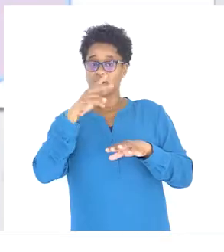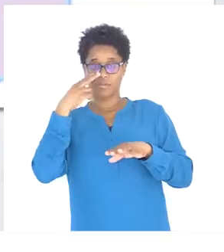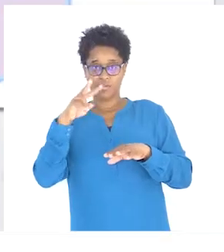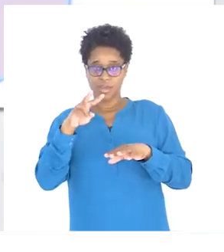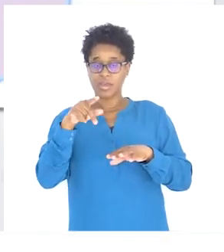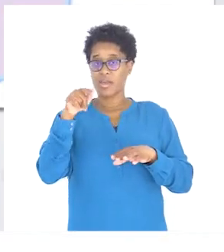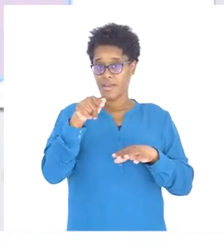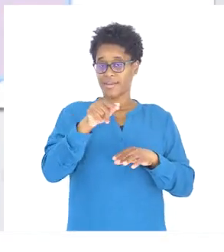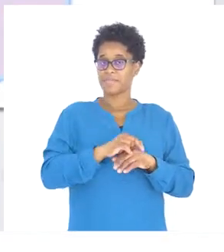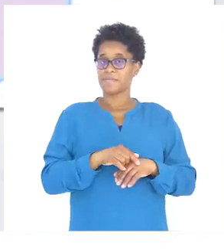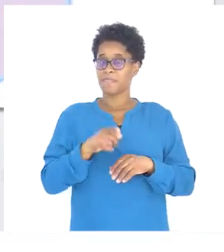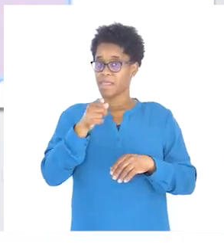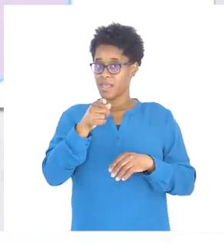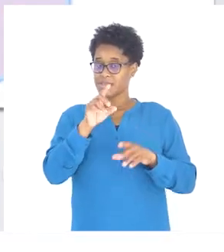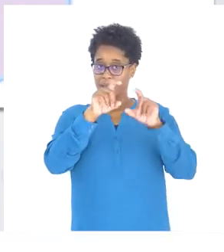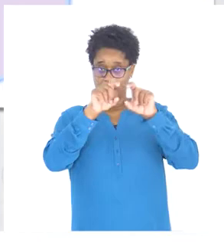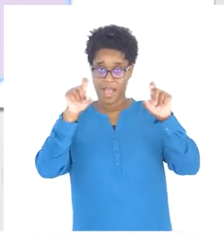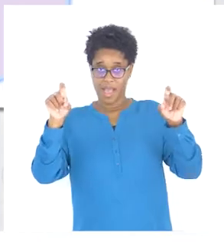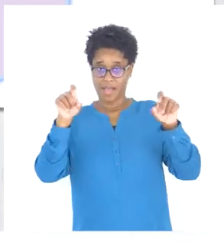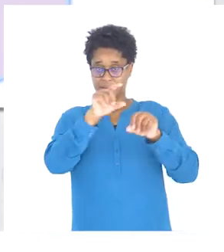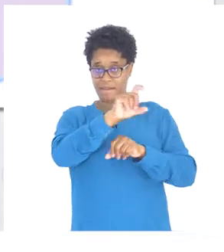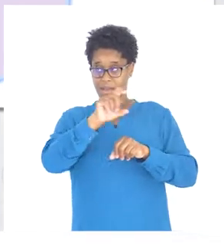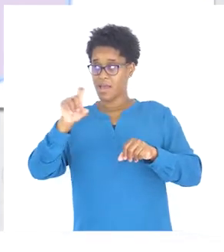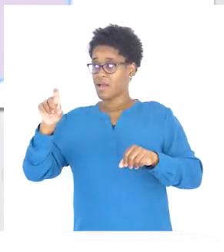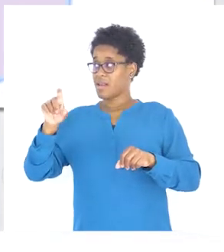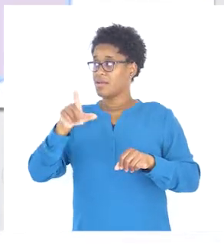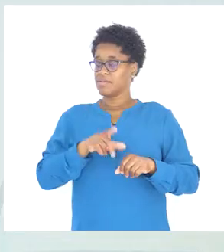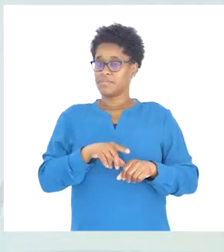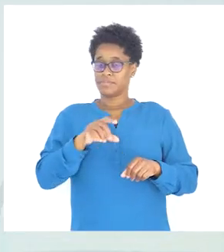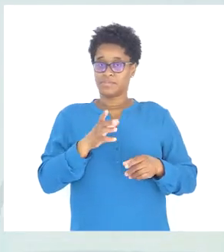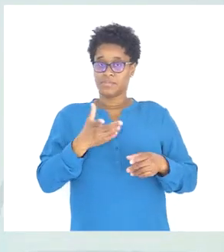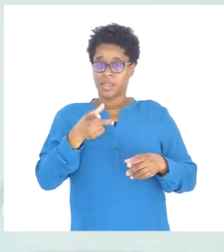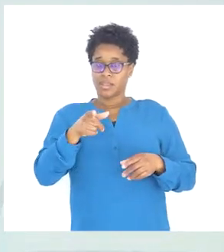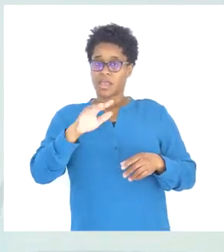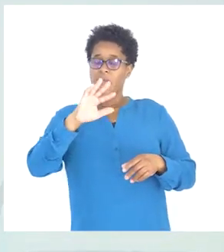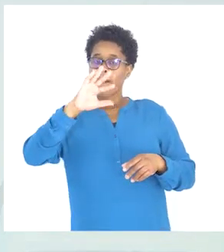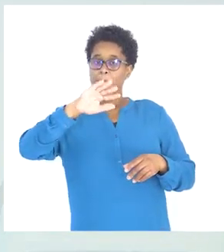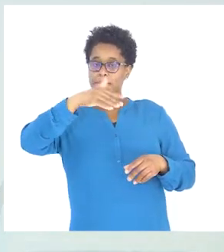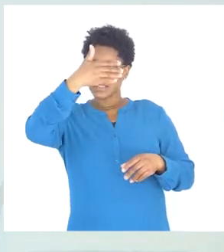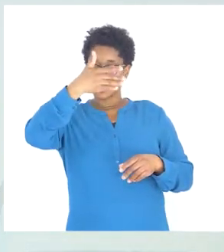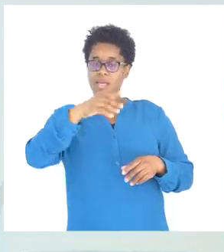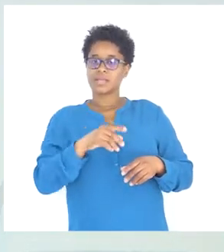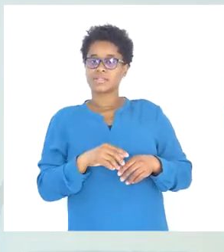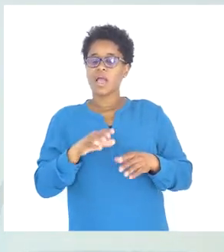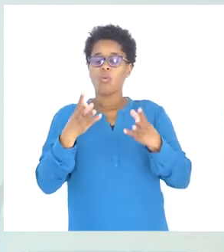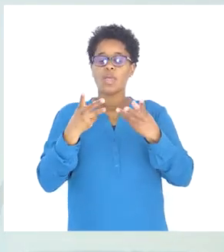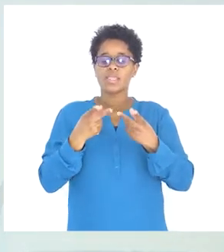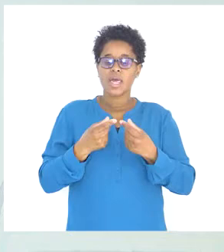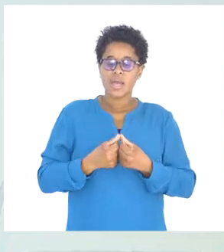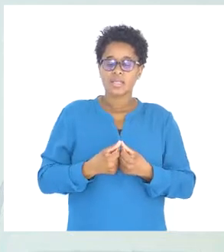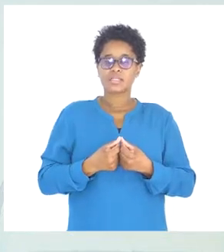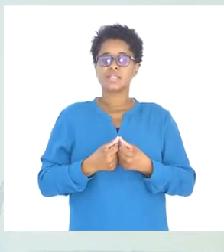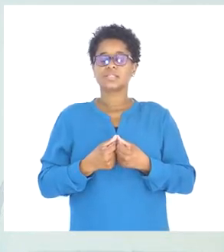ver, aqui esta barra indica o quê? Em porcentagem, a